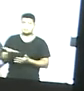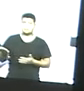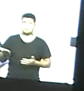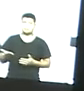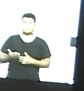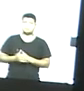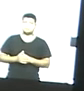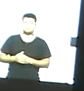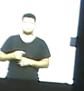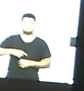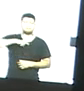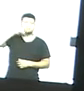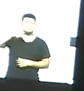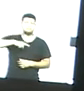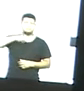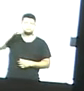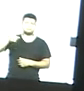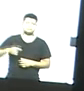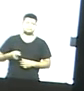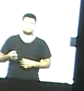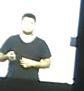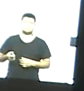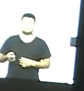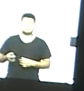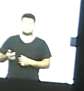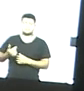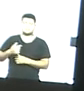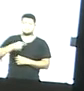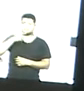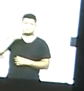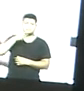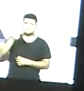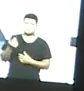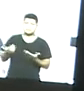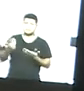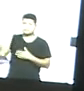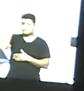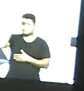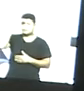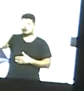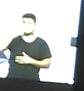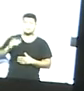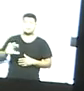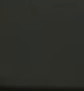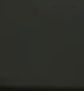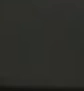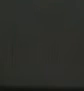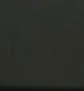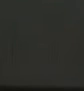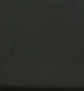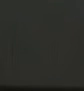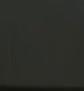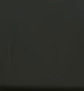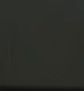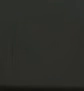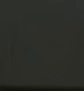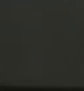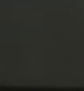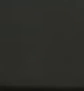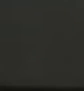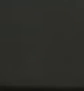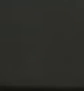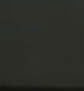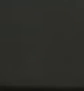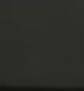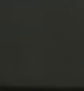No horário dos partidos, o deputado Valdir Cobalcini usou a tribuna para se manifestar sobre a suspensão de tramitação do projeto de lei